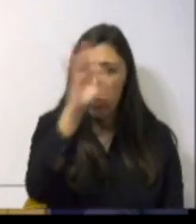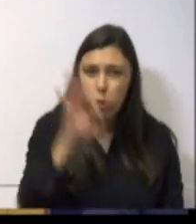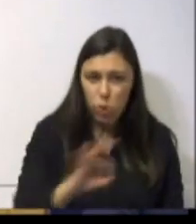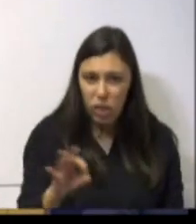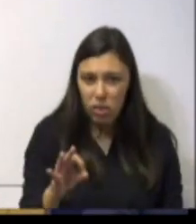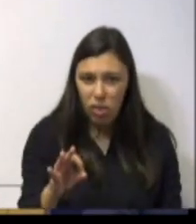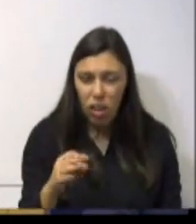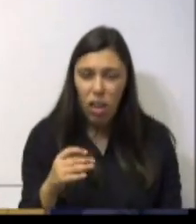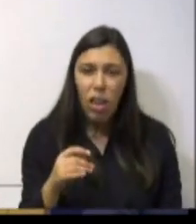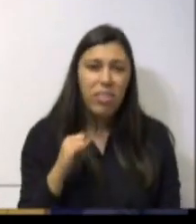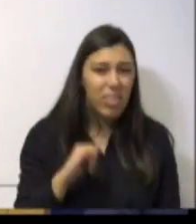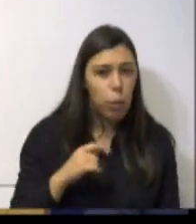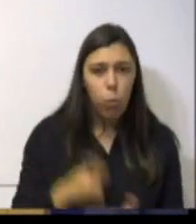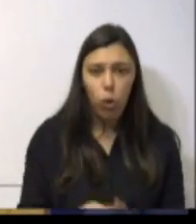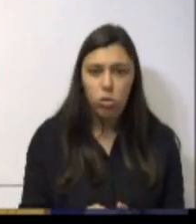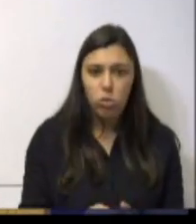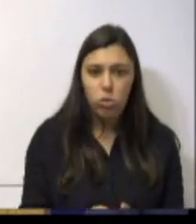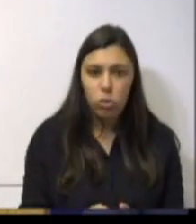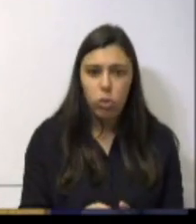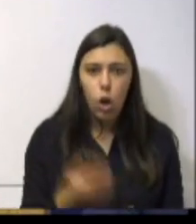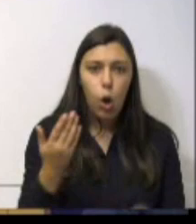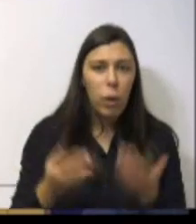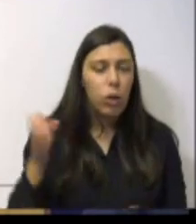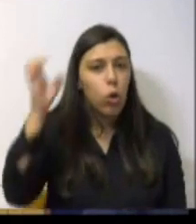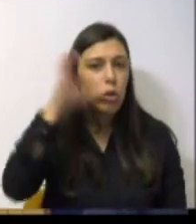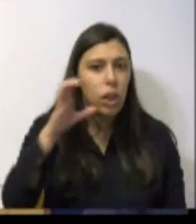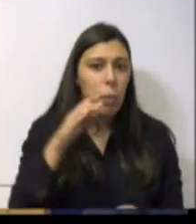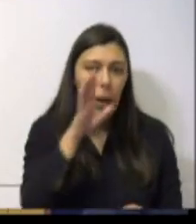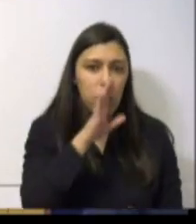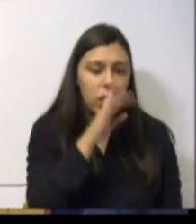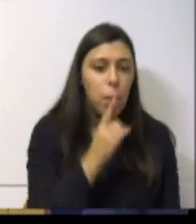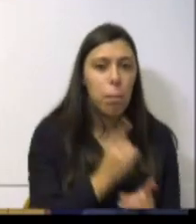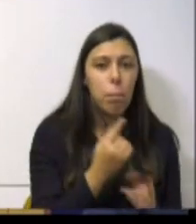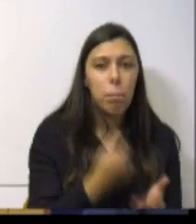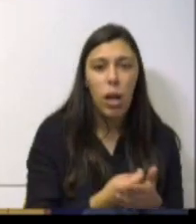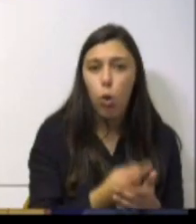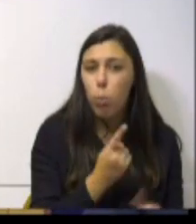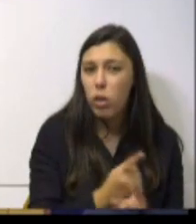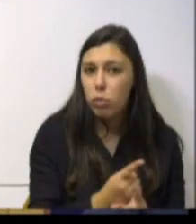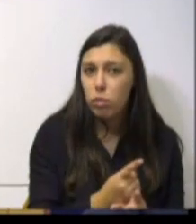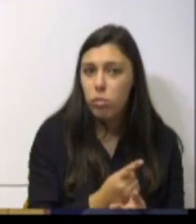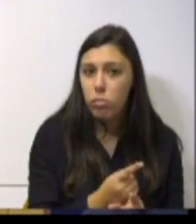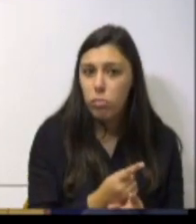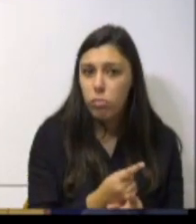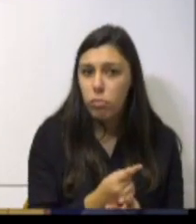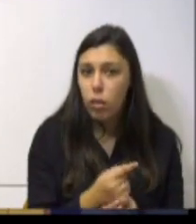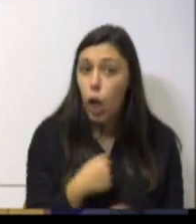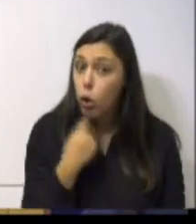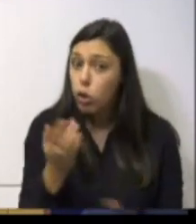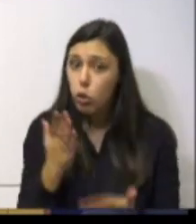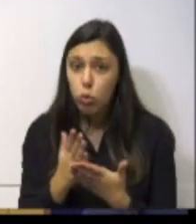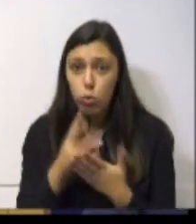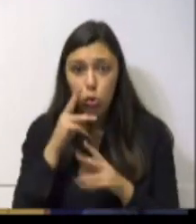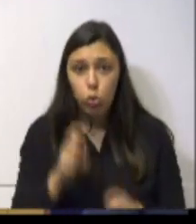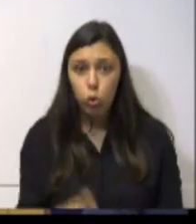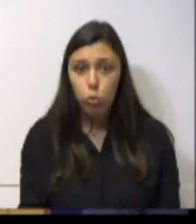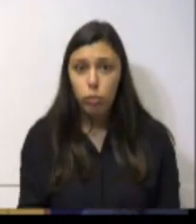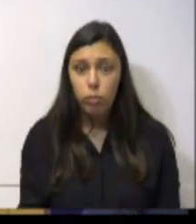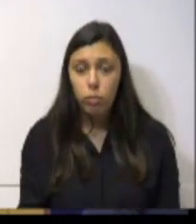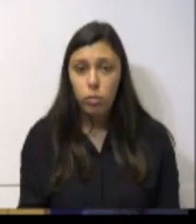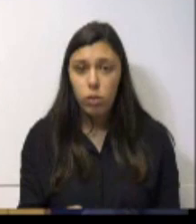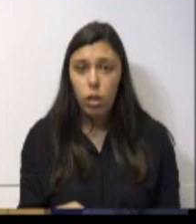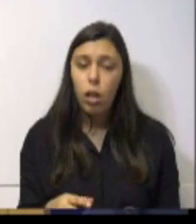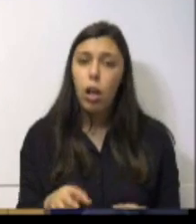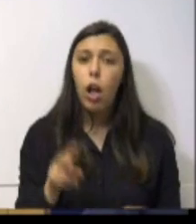a menos que um continental, para na prática pagarem o mesmo, segundo esse estudo? Segunda questão que tem a ver com a Lei